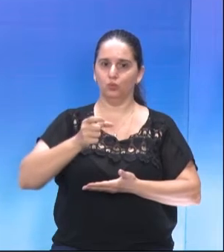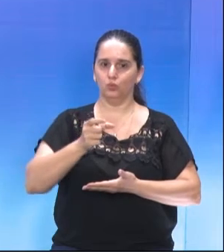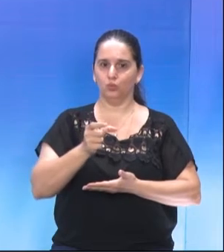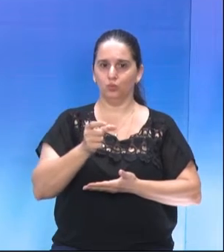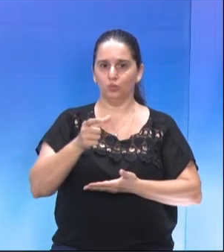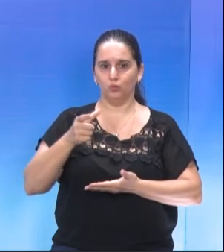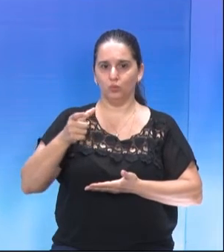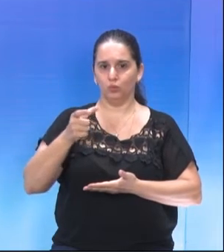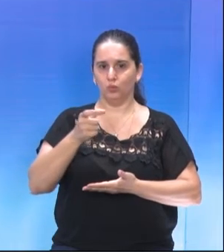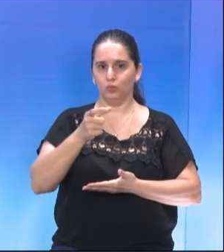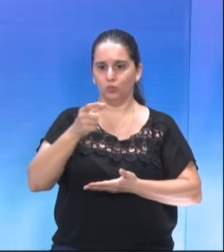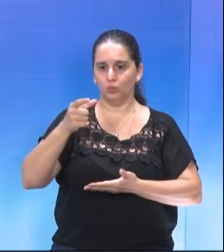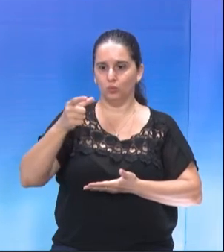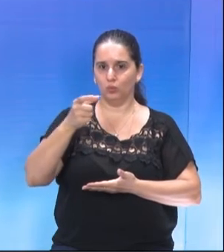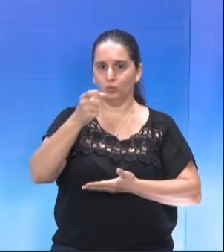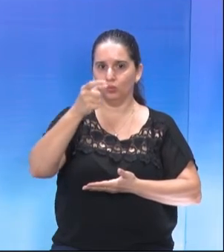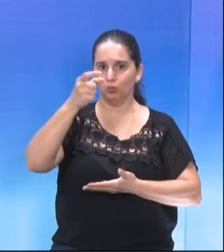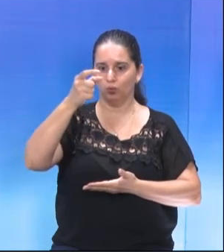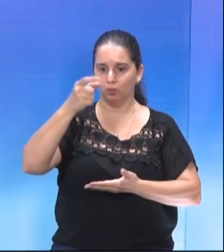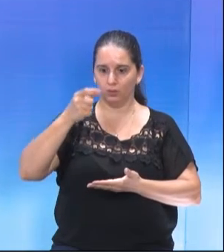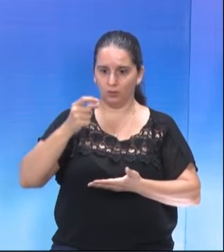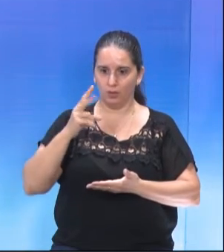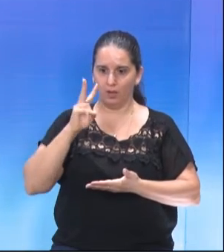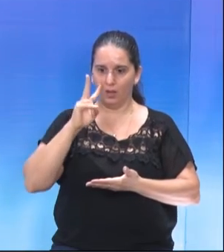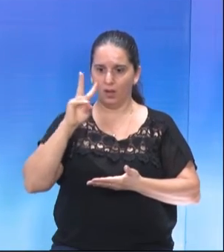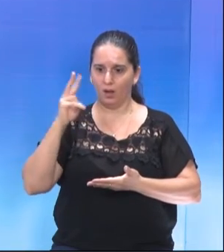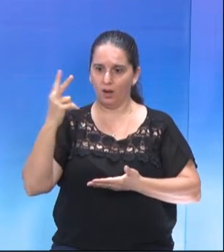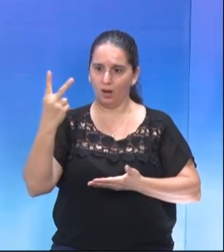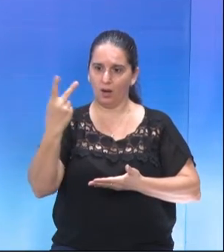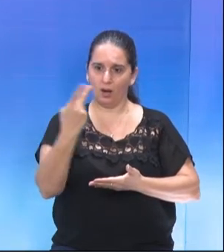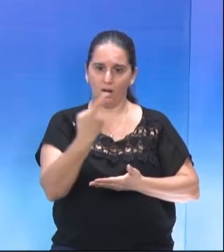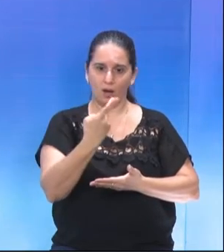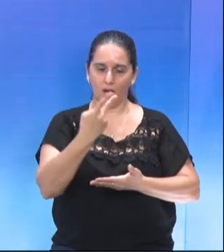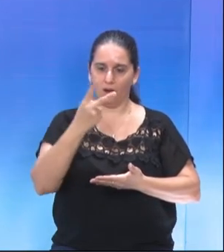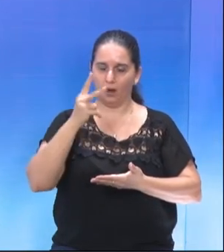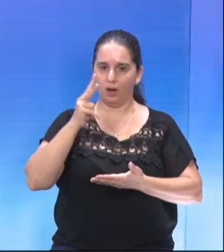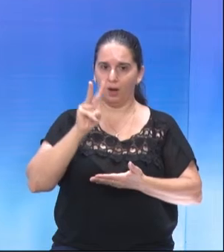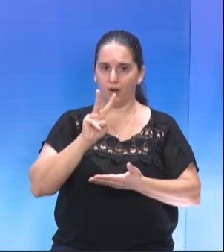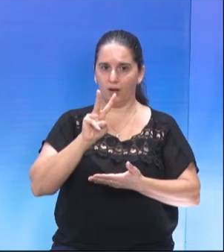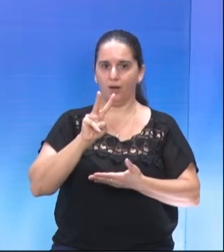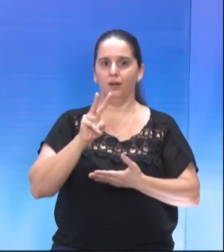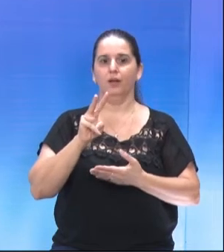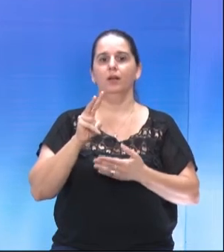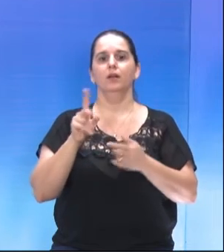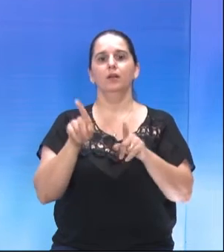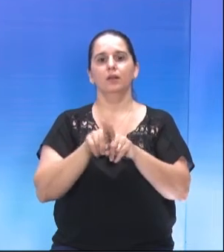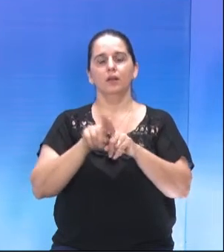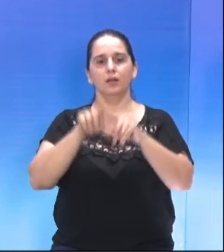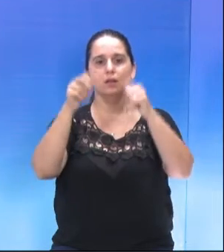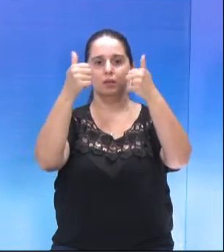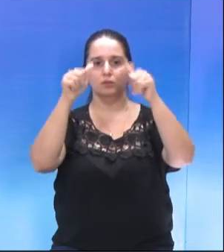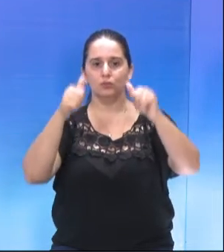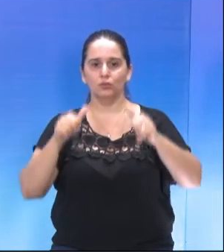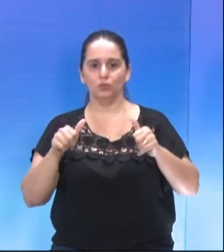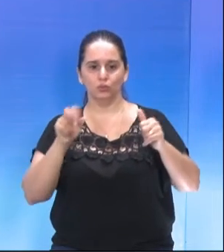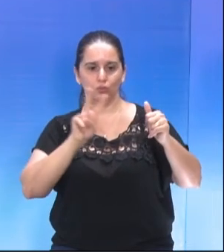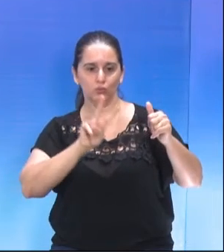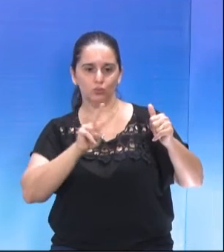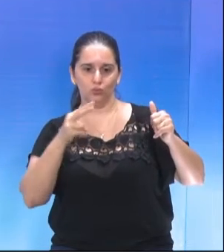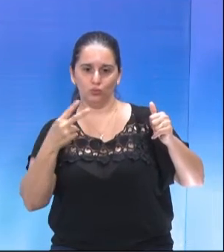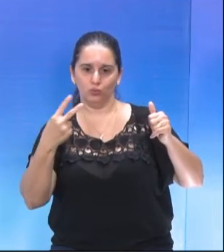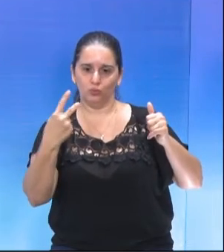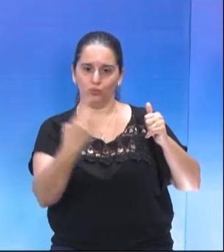do objeto e a profundidade. Por isso que é uma característica das esculturas. Ah, prof, e